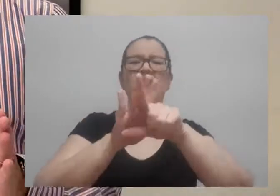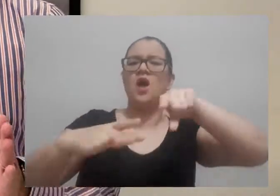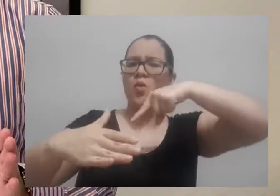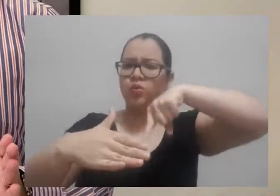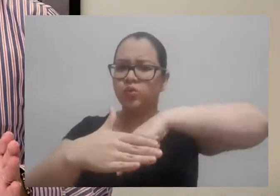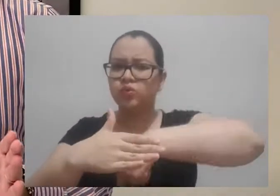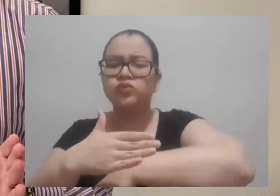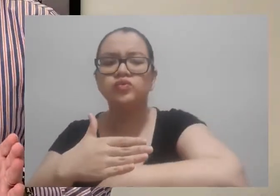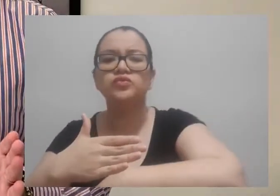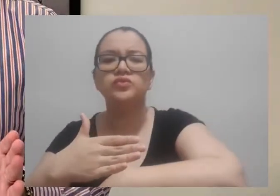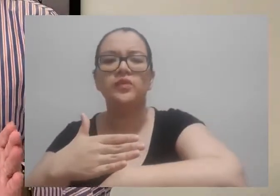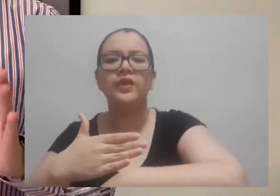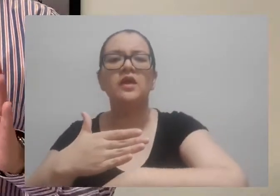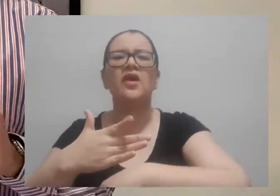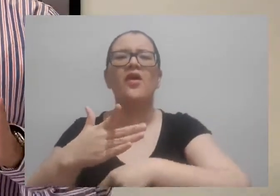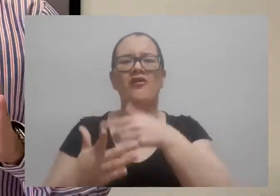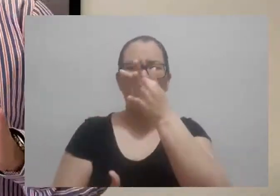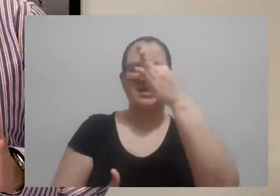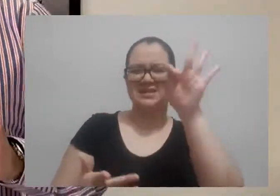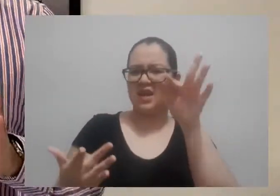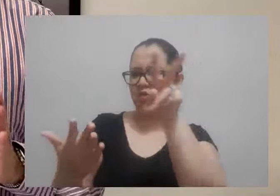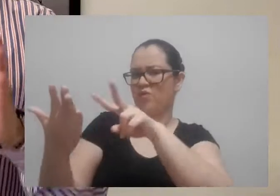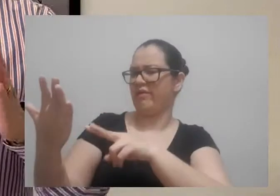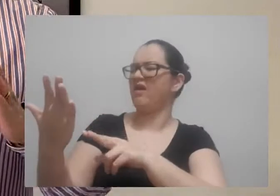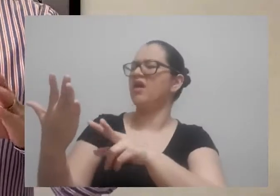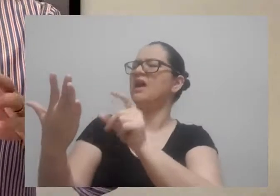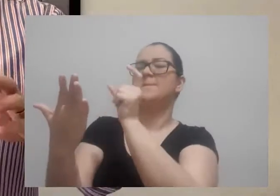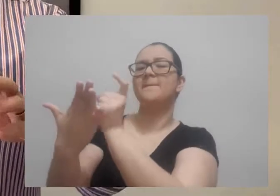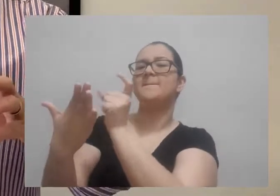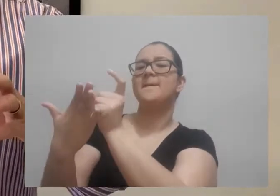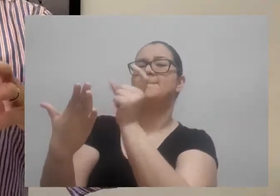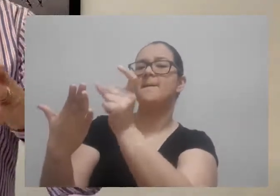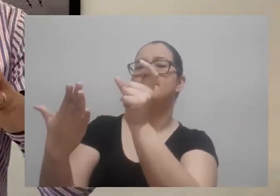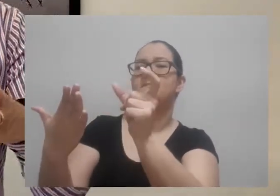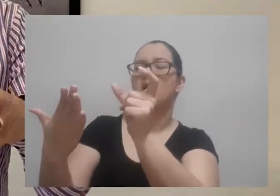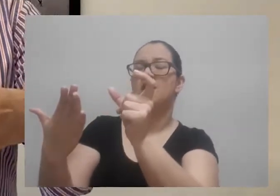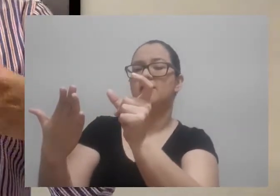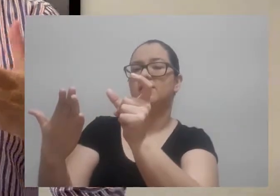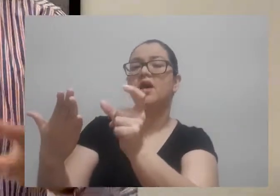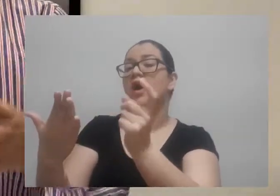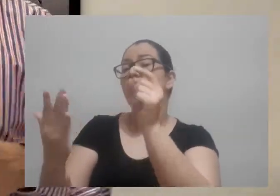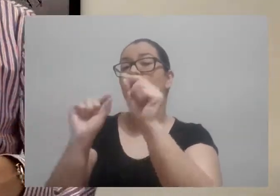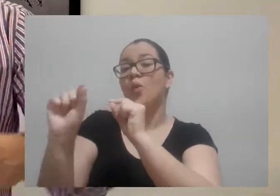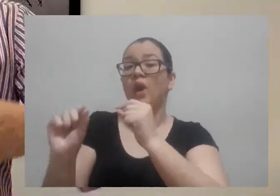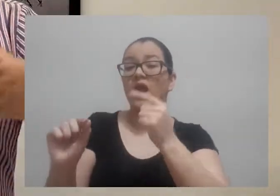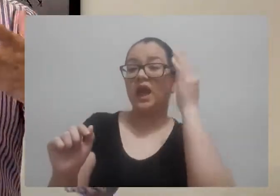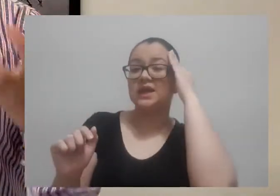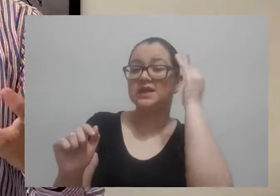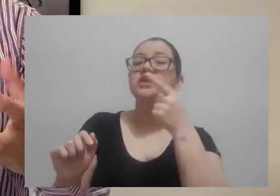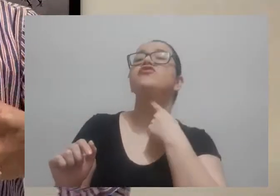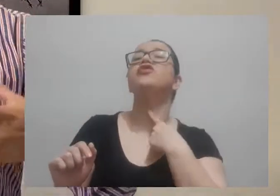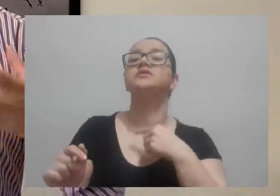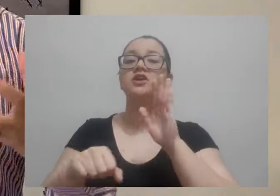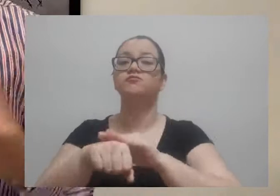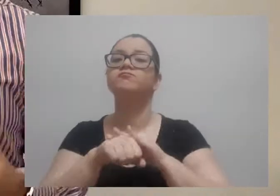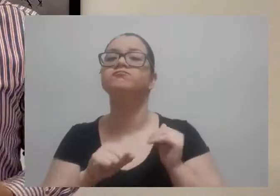interpretação literal, pela letra da lei, Jesus trazia a questão do entendimento do espírito da lei, da